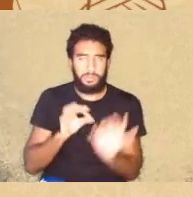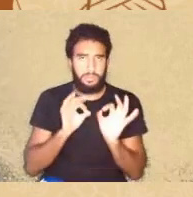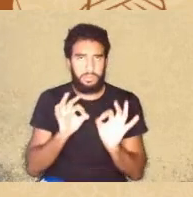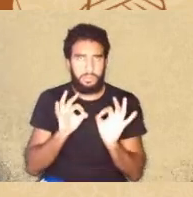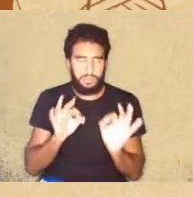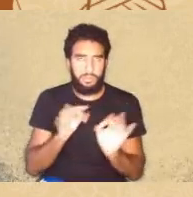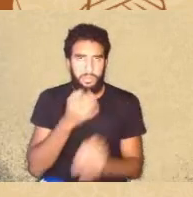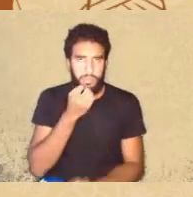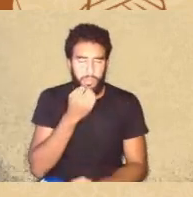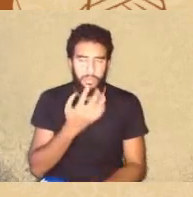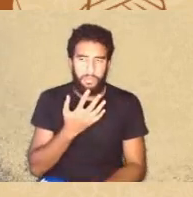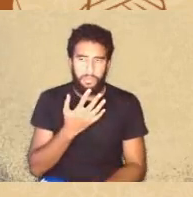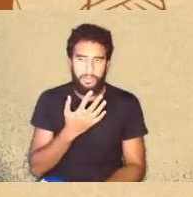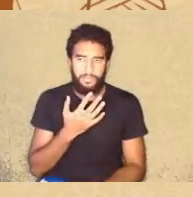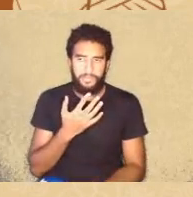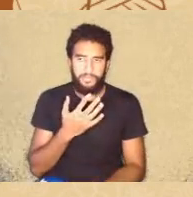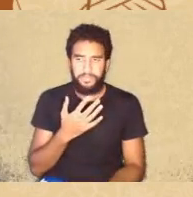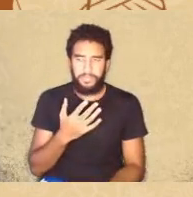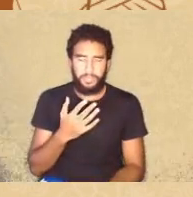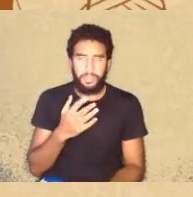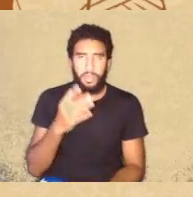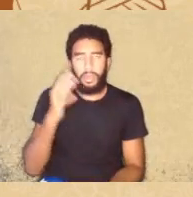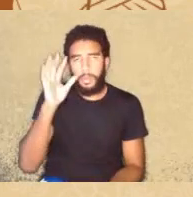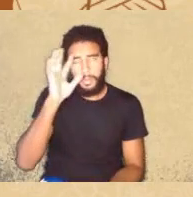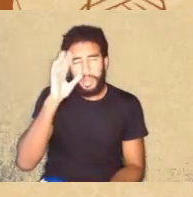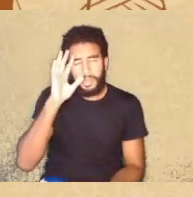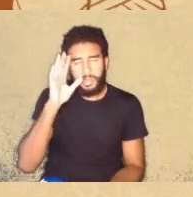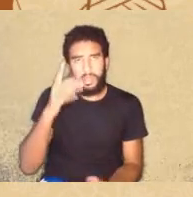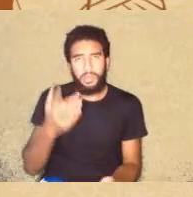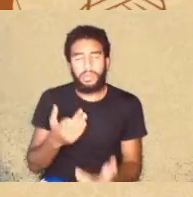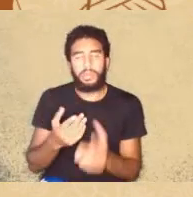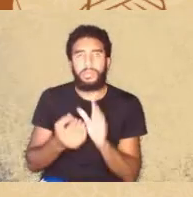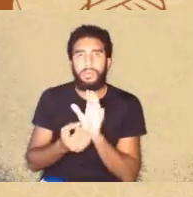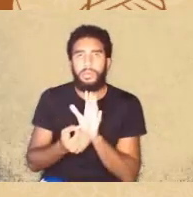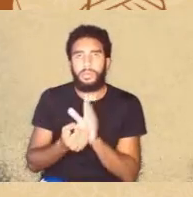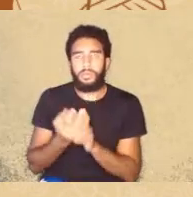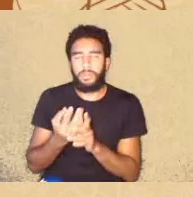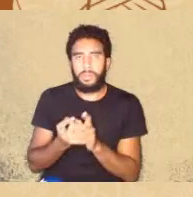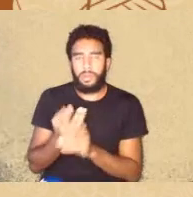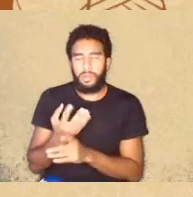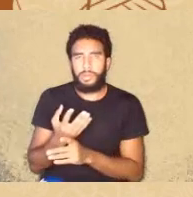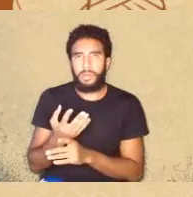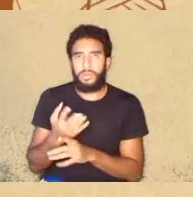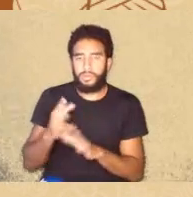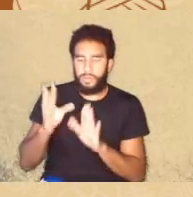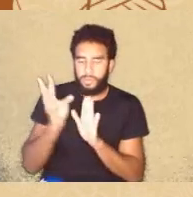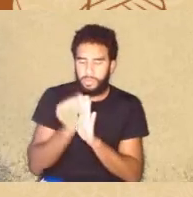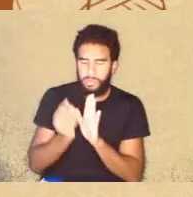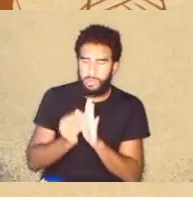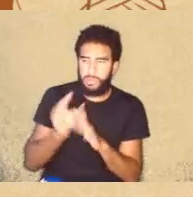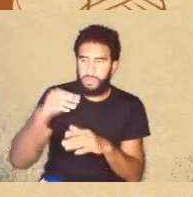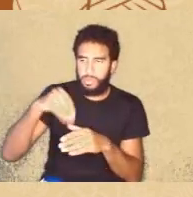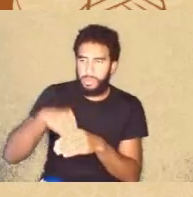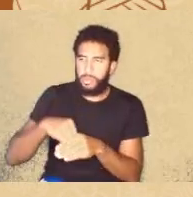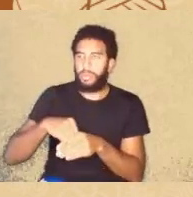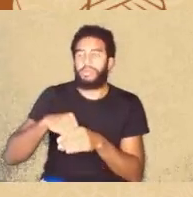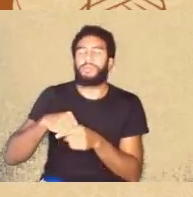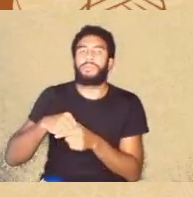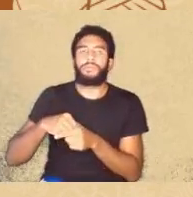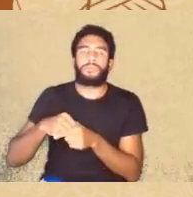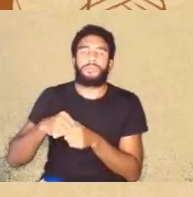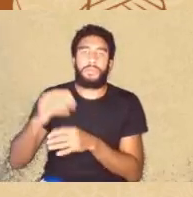têm muita perspectiva da produção de conteúdo na internet, o que é, ao mesmo tempo que abre caminhos, é